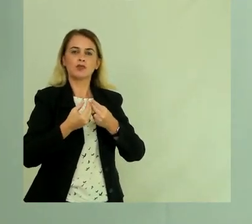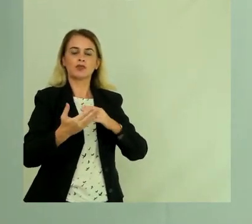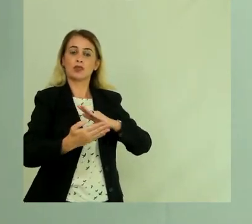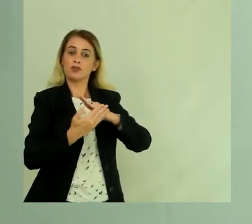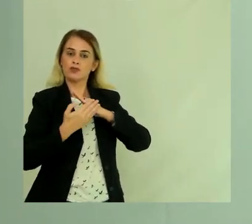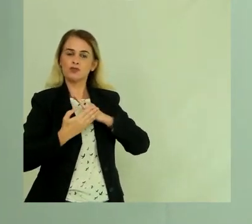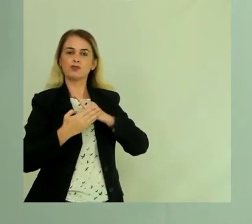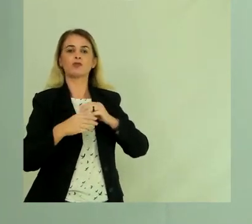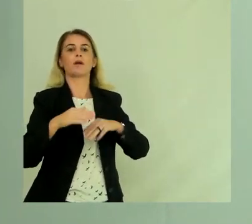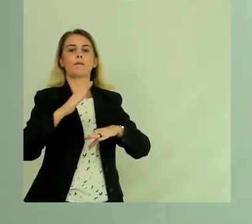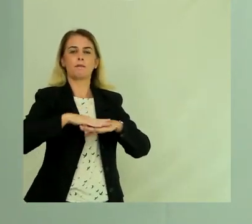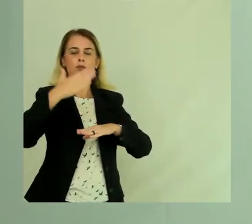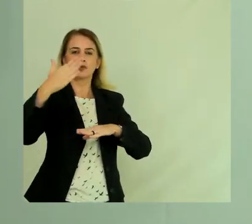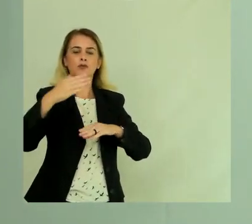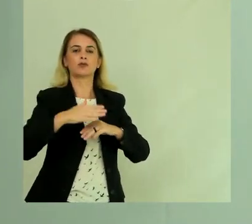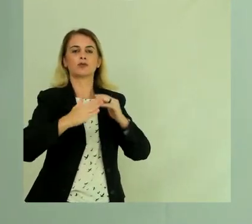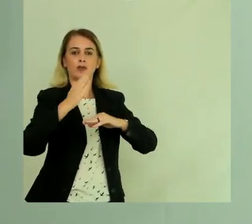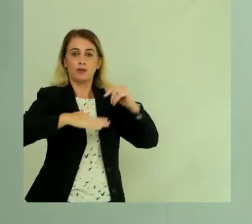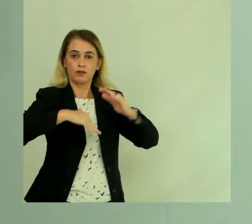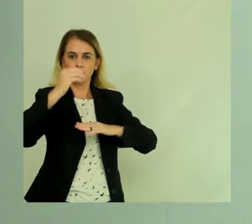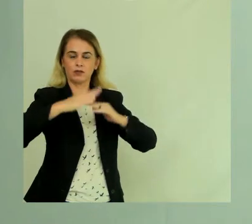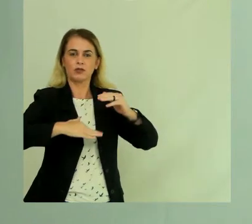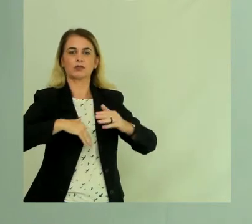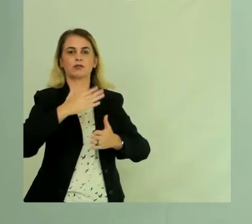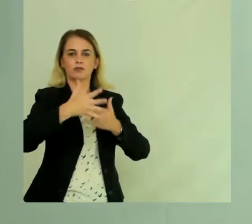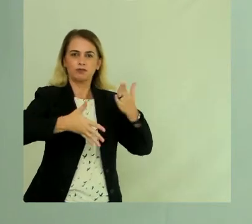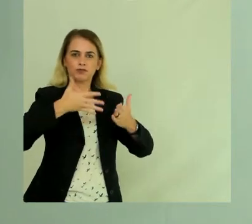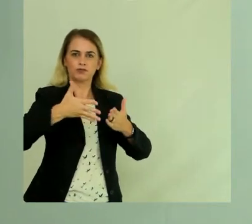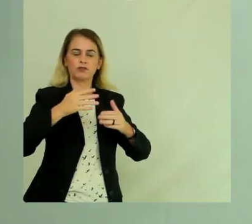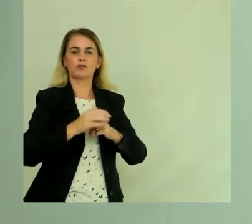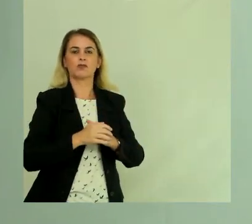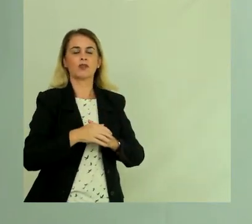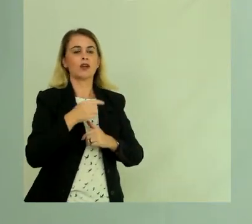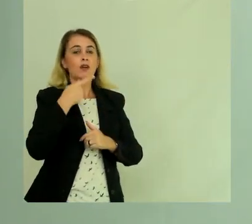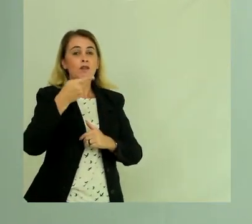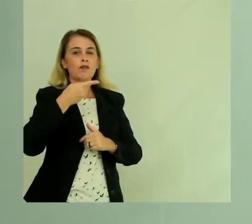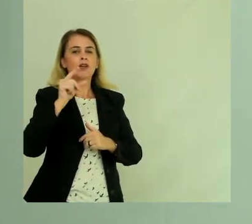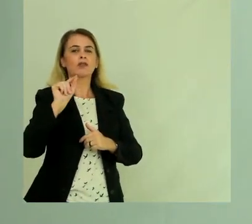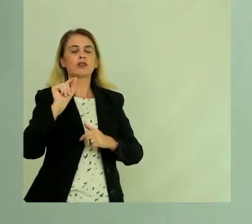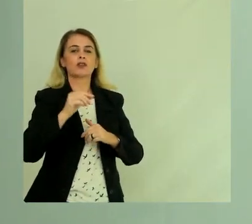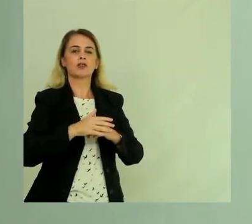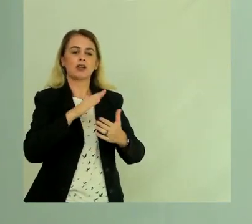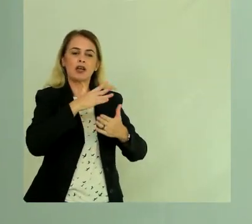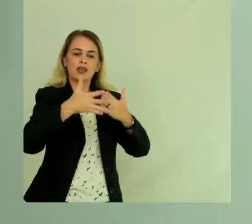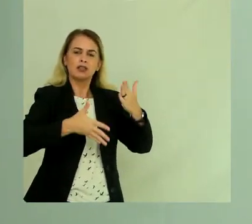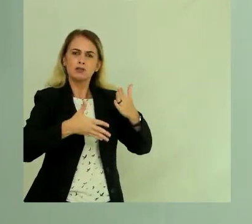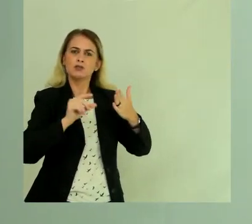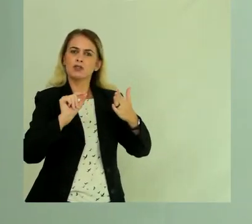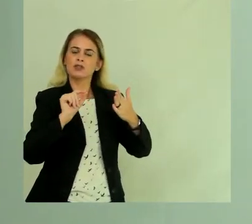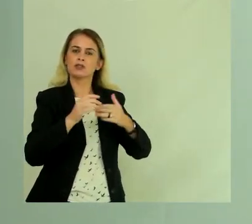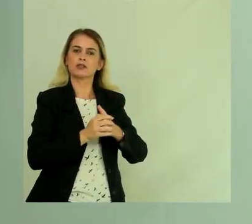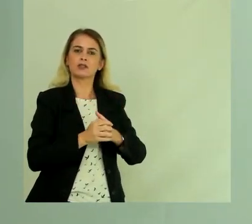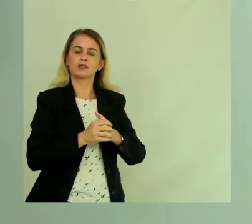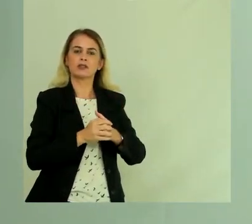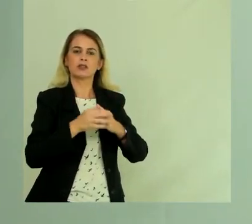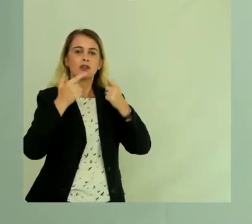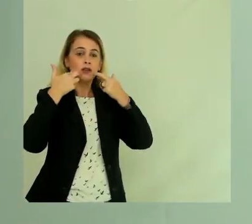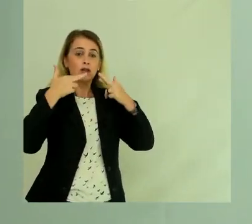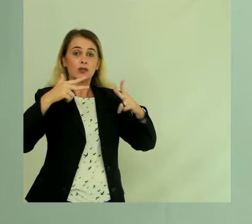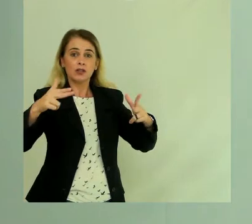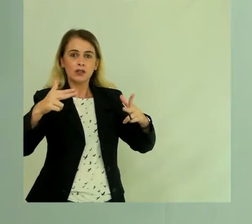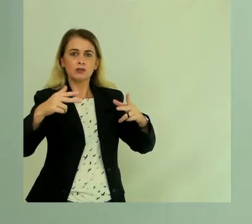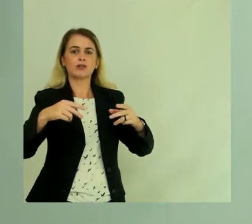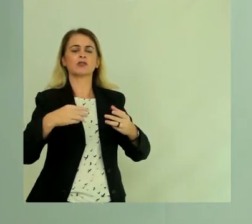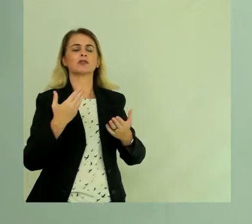de que eu falo sempre que a Libras, como qualquer outra língua, como a nossa língua, ela precisa ser estudada todo